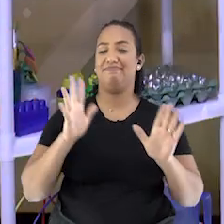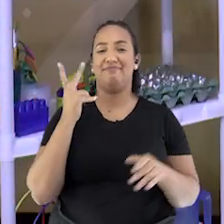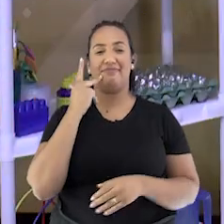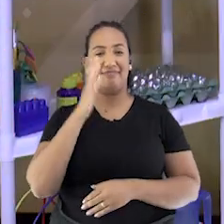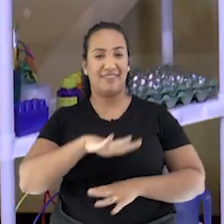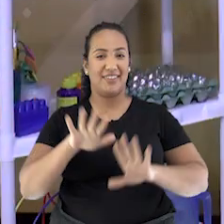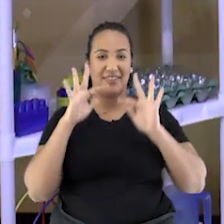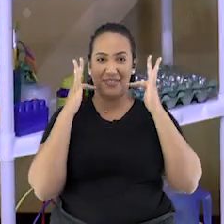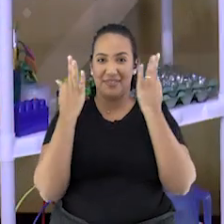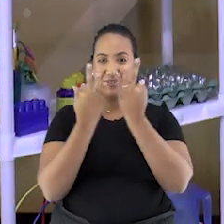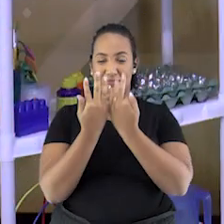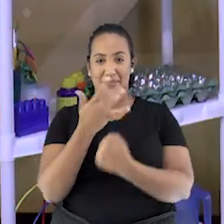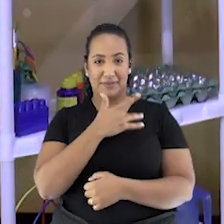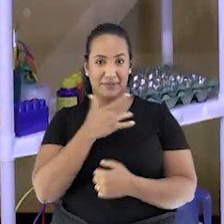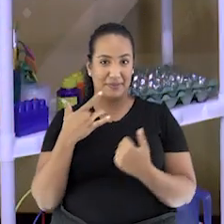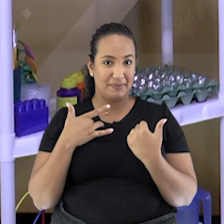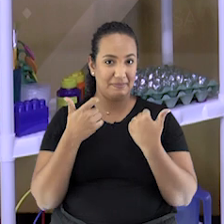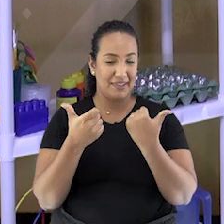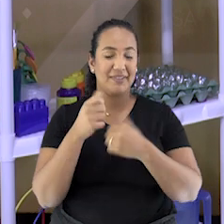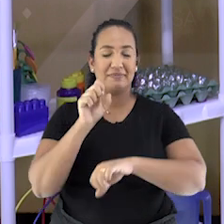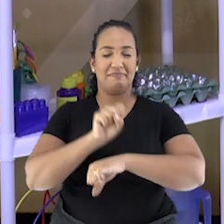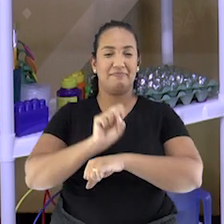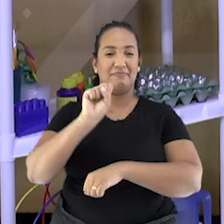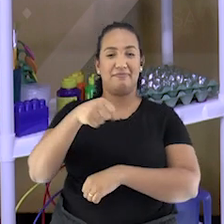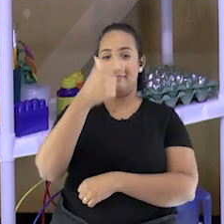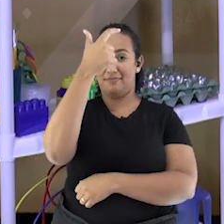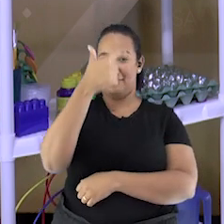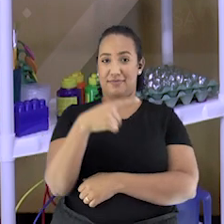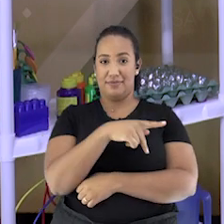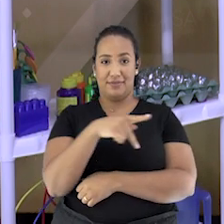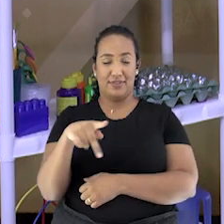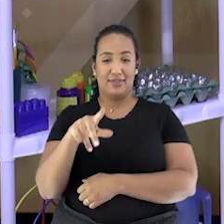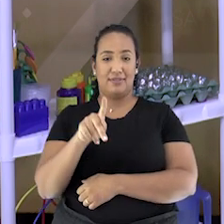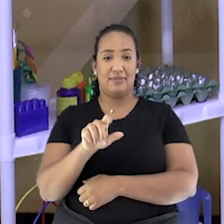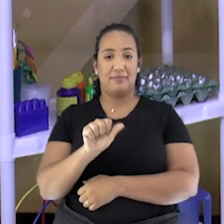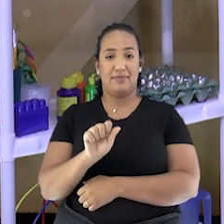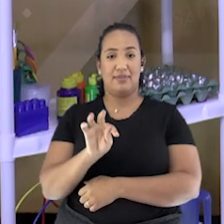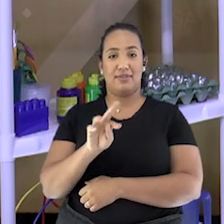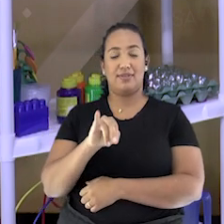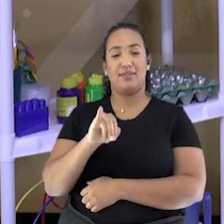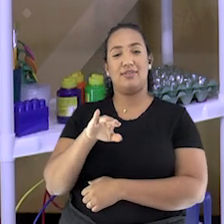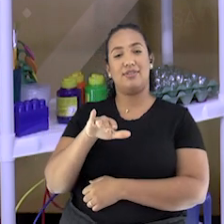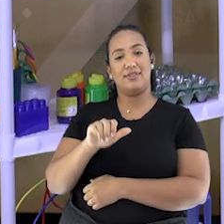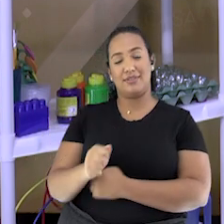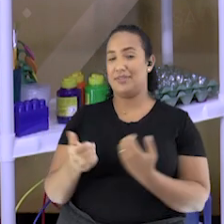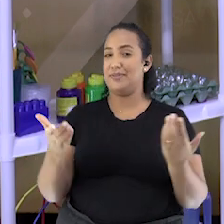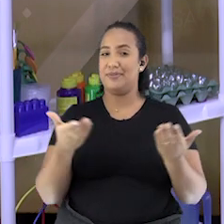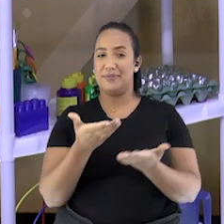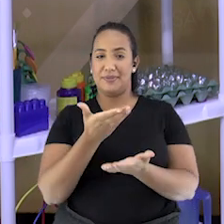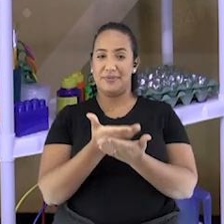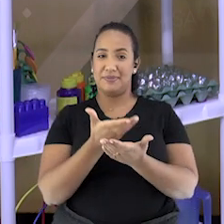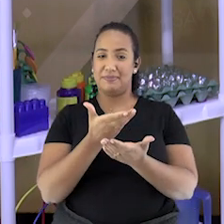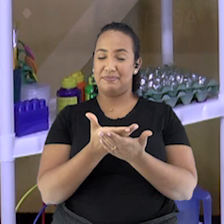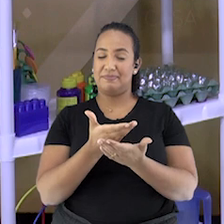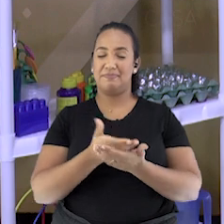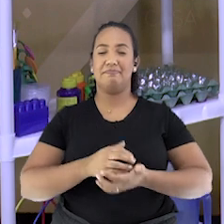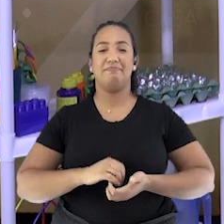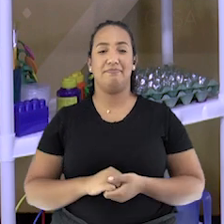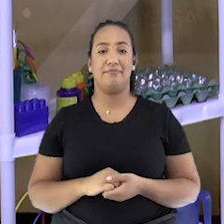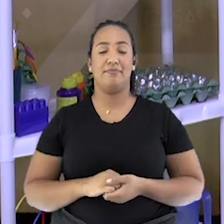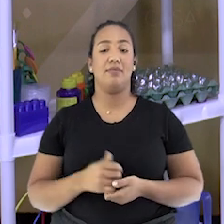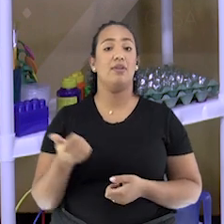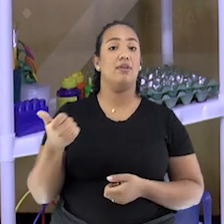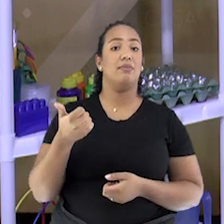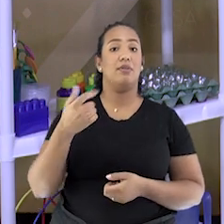Crianças e família, tudo bem com vocês? Espero que sim. Eu sou a professora Patrícia. Vamos hoje para mais um encontro. Primeiro,